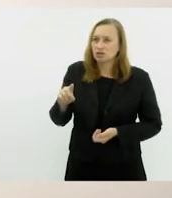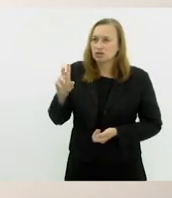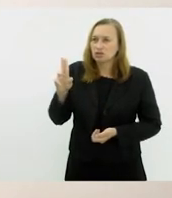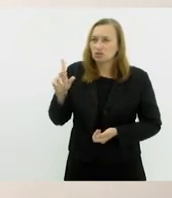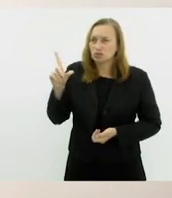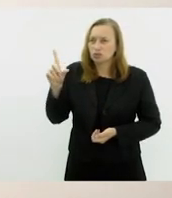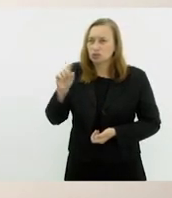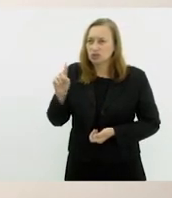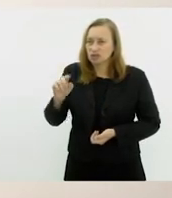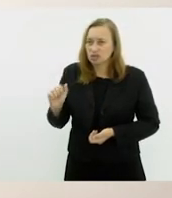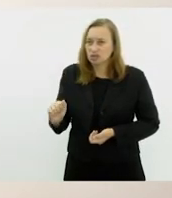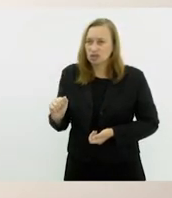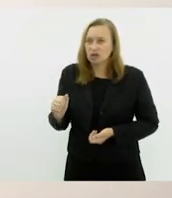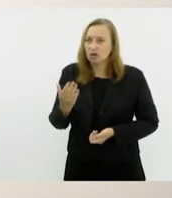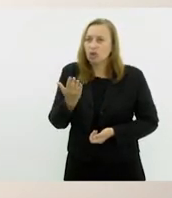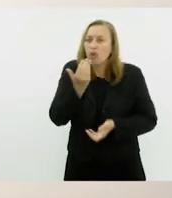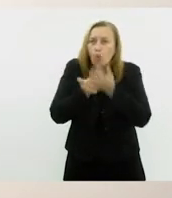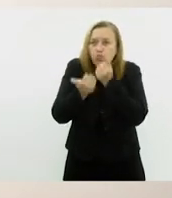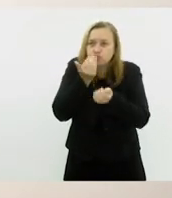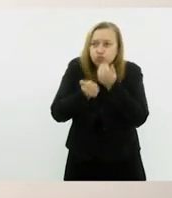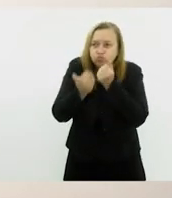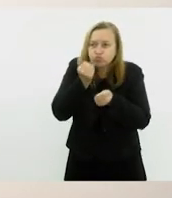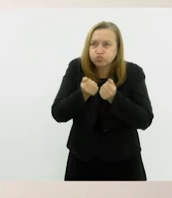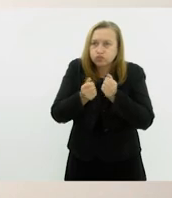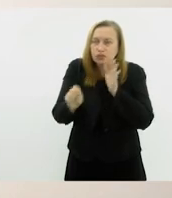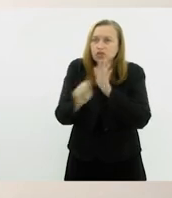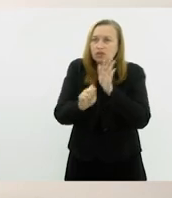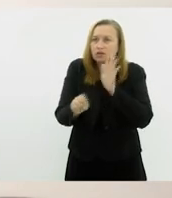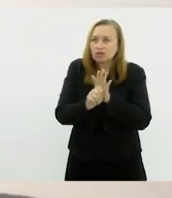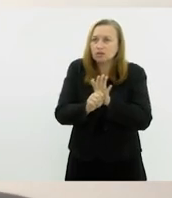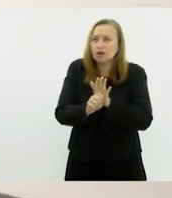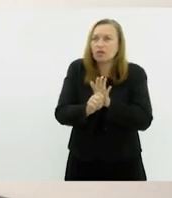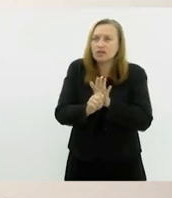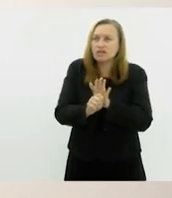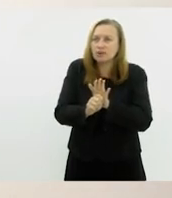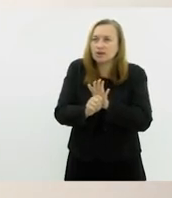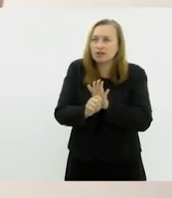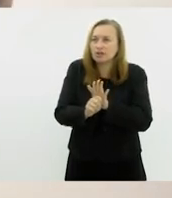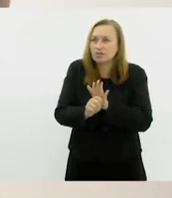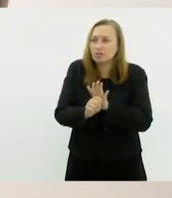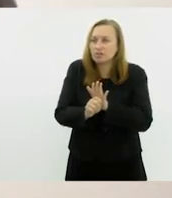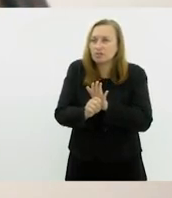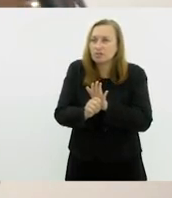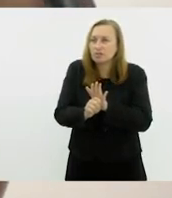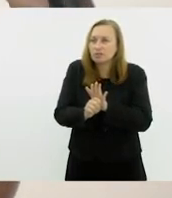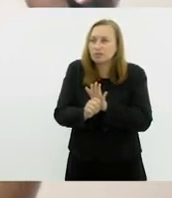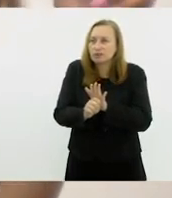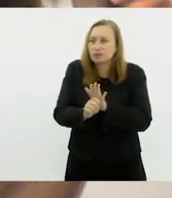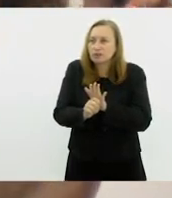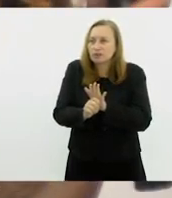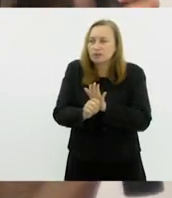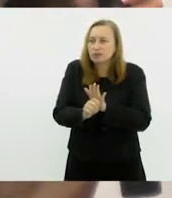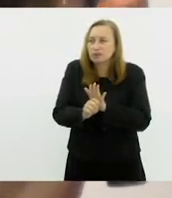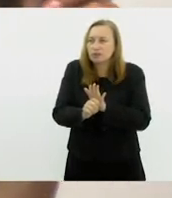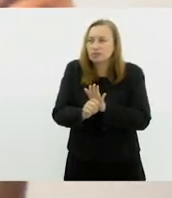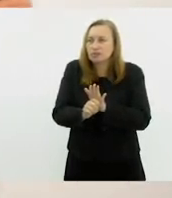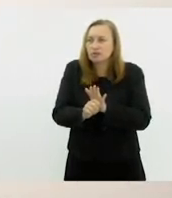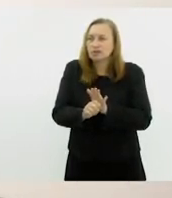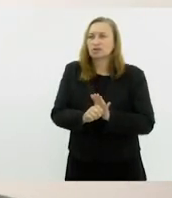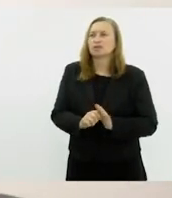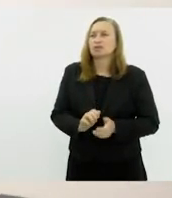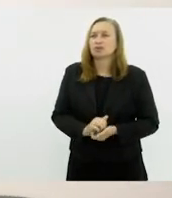kazusa comia droga no entanto ele era aplaudido de pé por milhares de